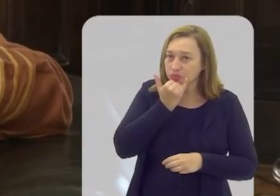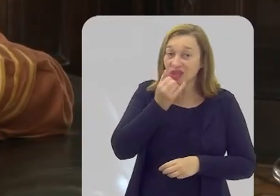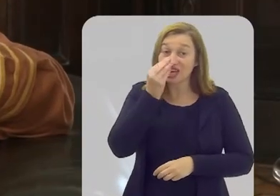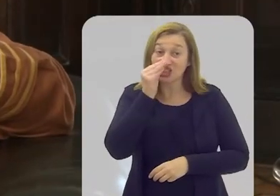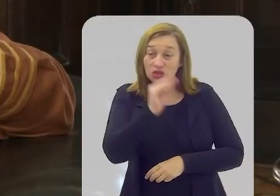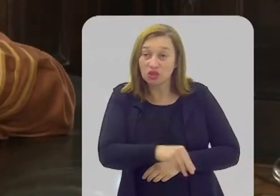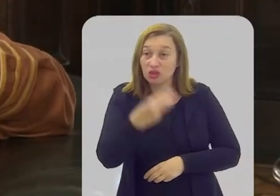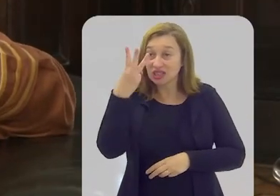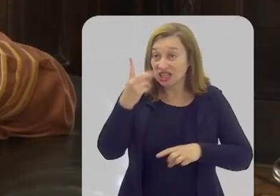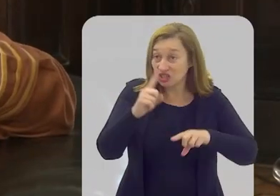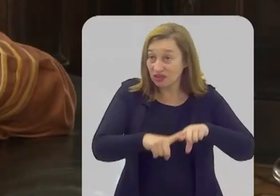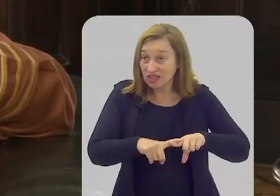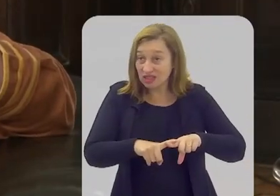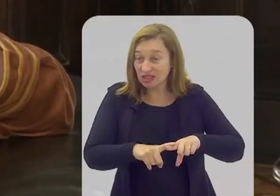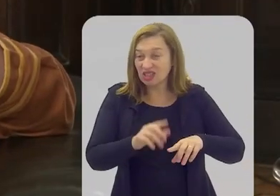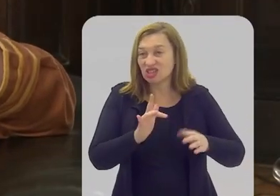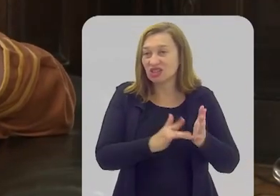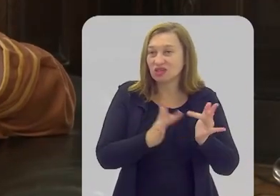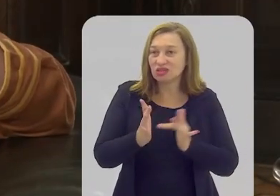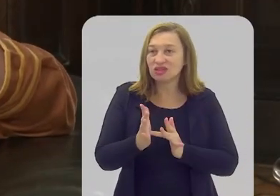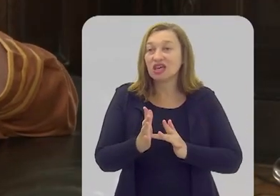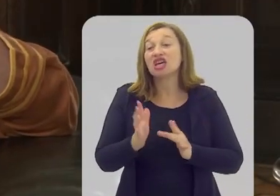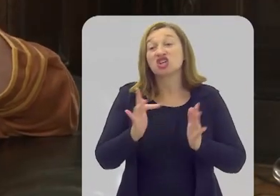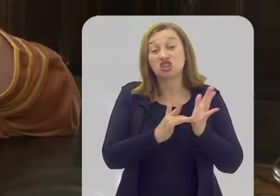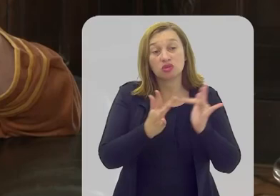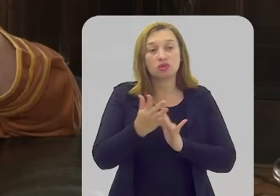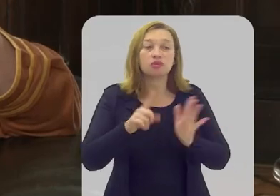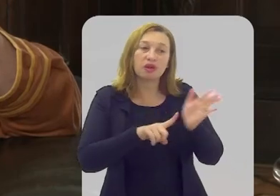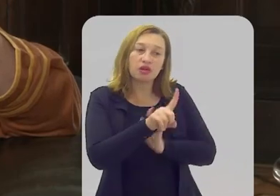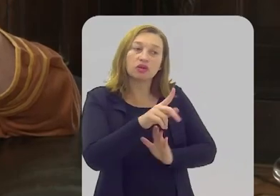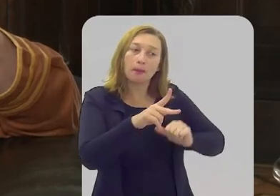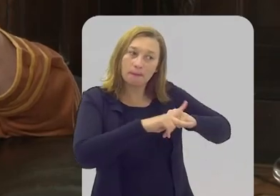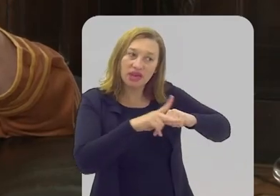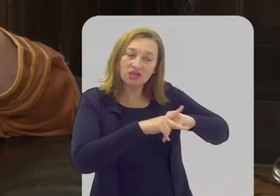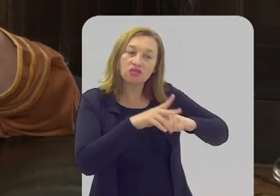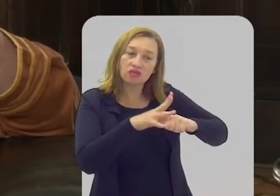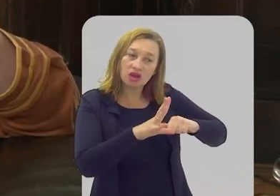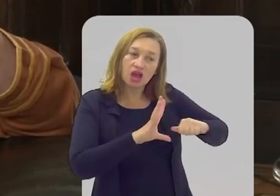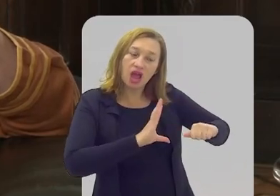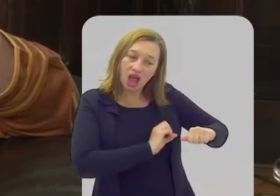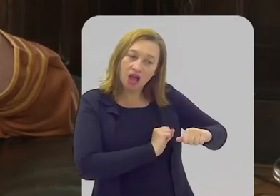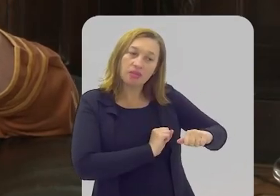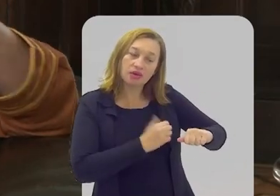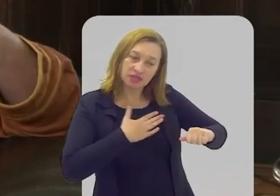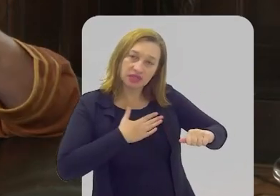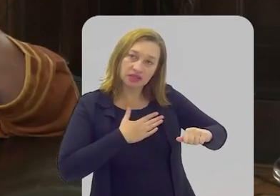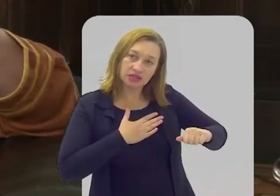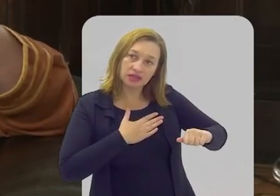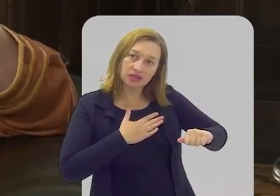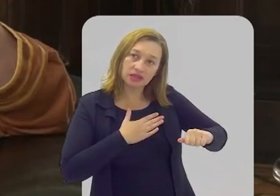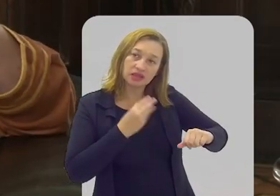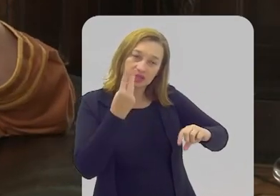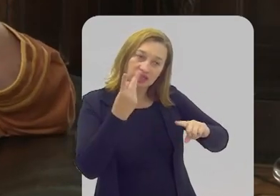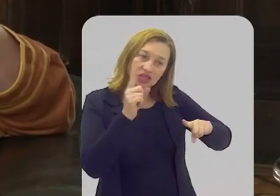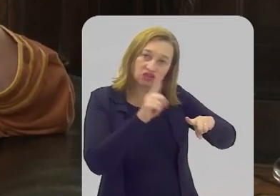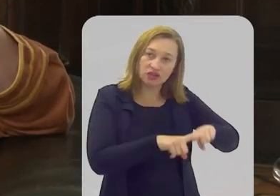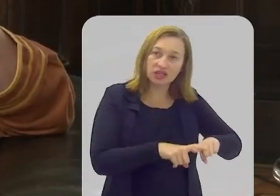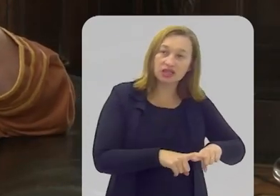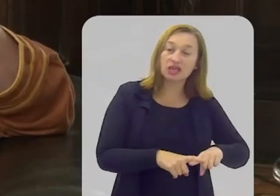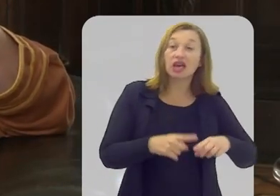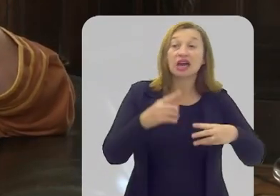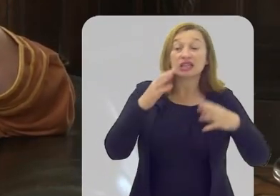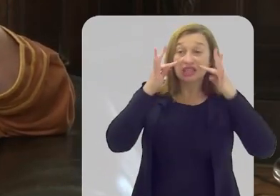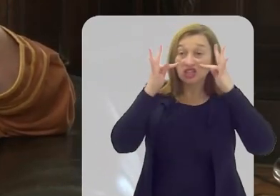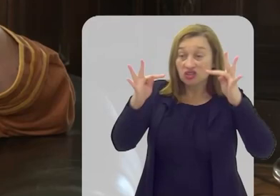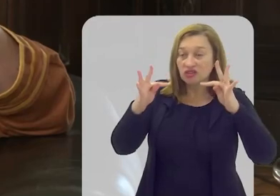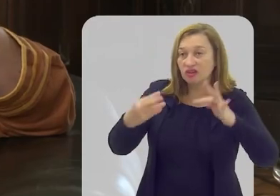porque ele tinha negado três vezes. Então, quando Jesus pergunta se tu me amas três vezes, foi a cura para ele testificar o